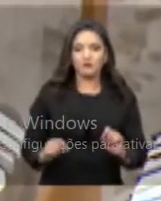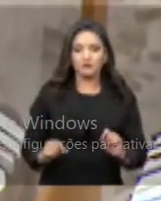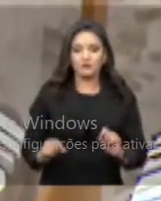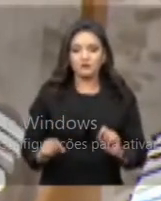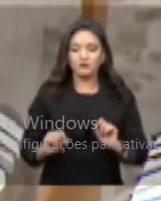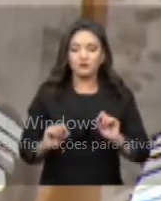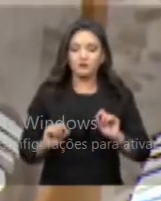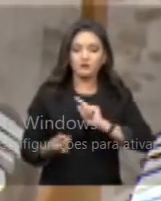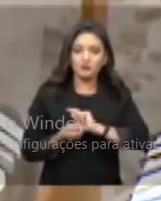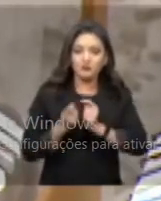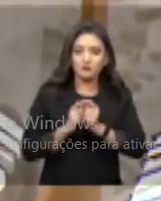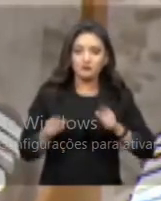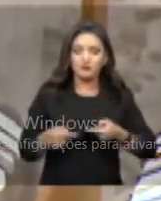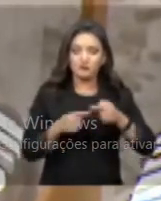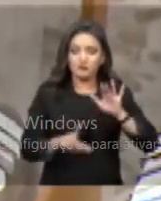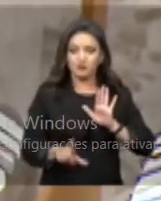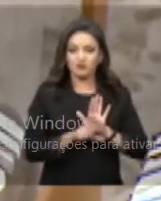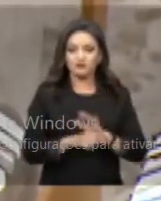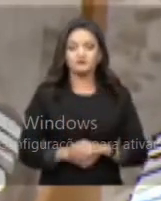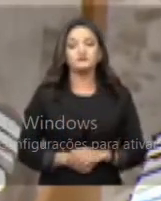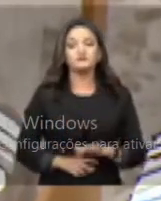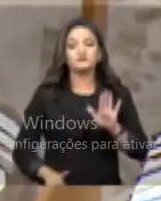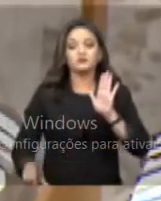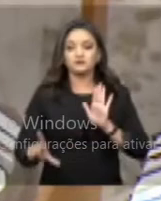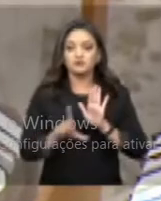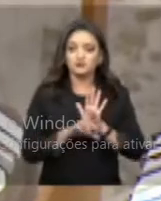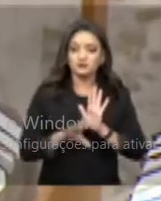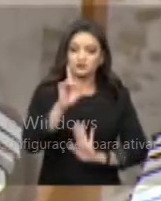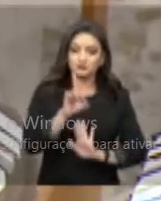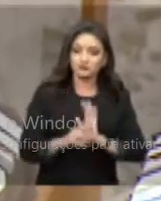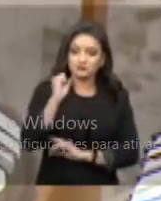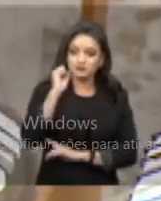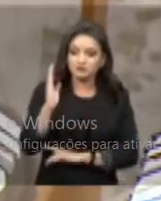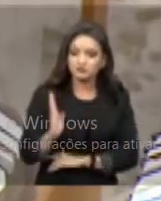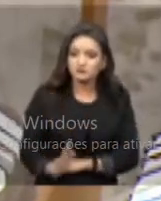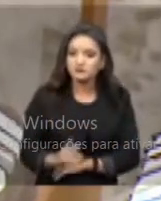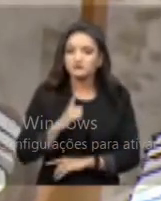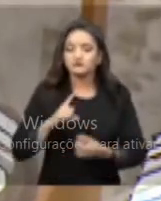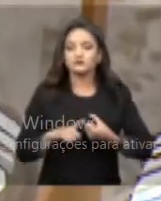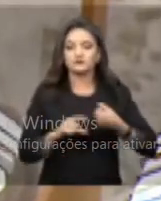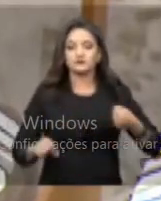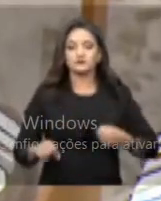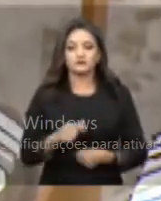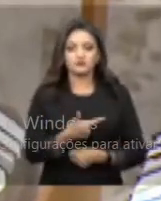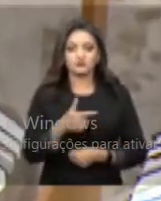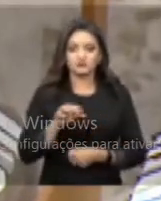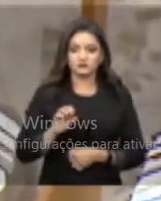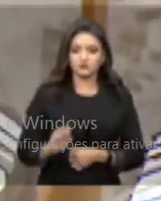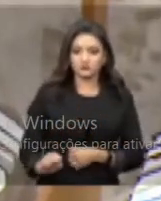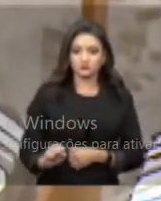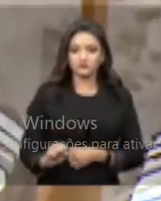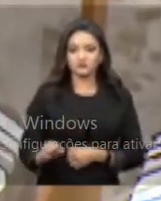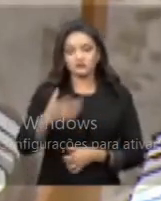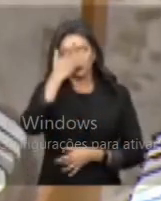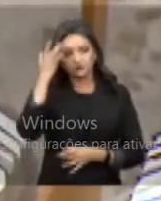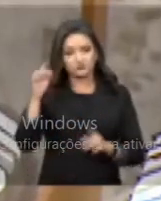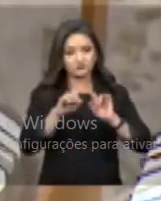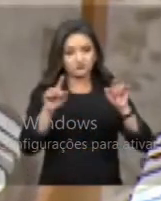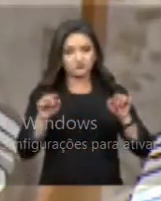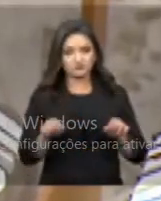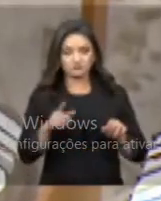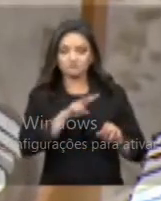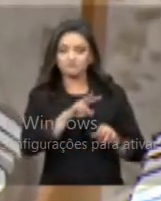legal. A Lei de Introdução às Normas do Direito Brasileiro estabelece no artigo 28 que o agente público